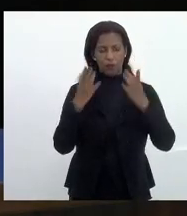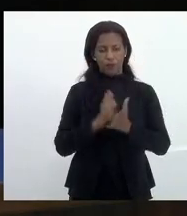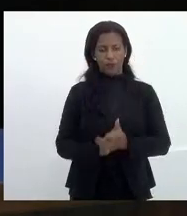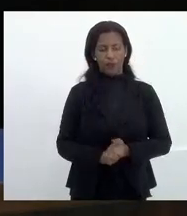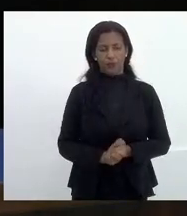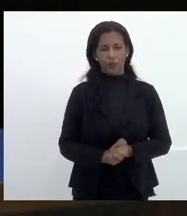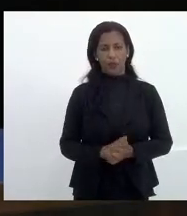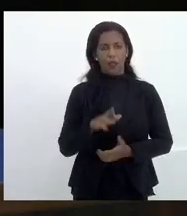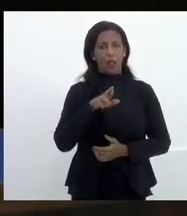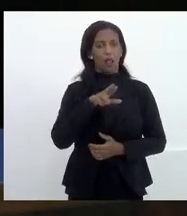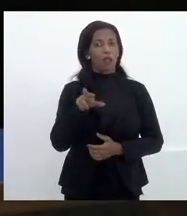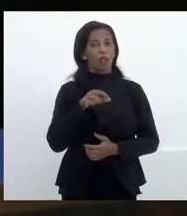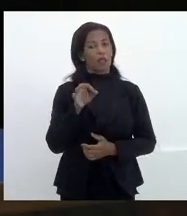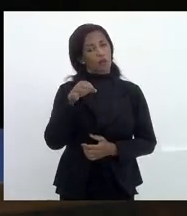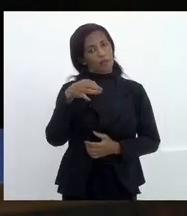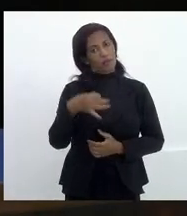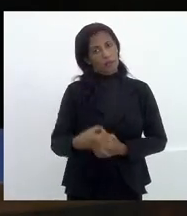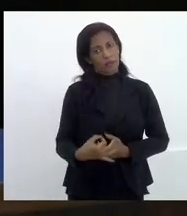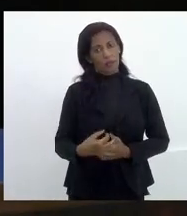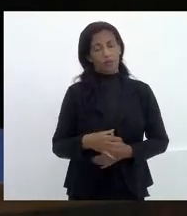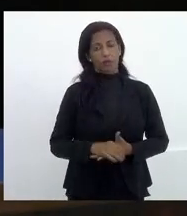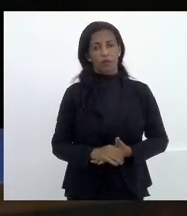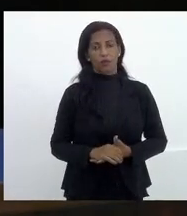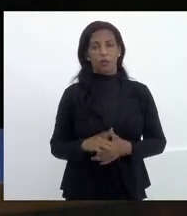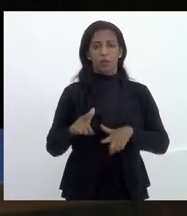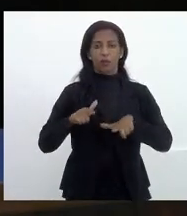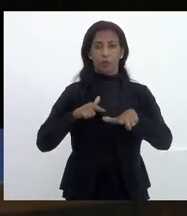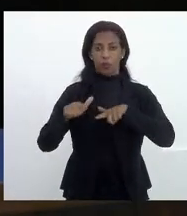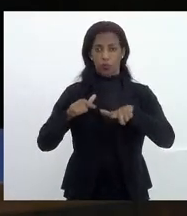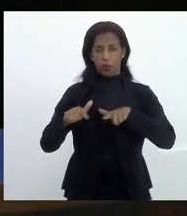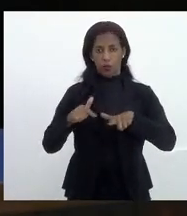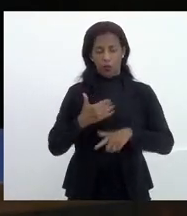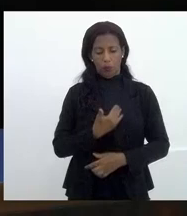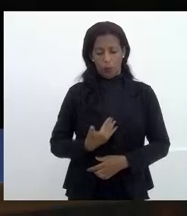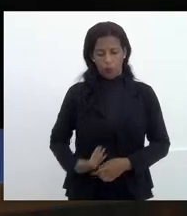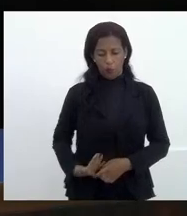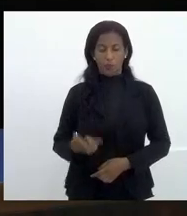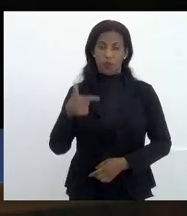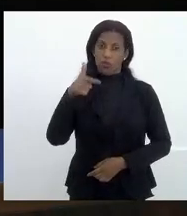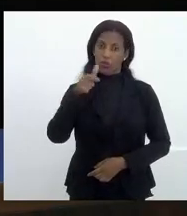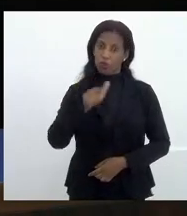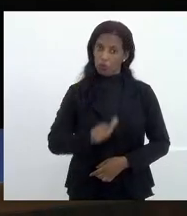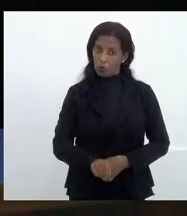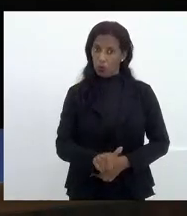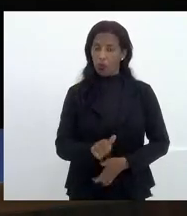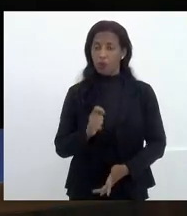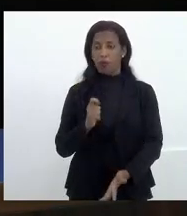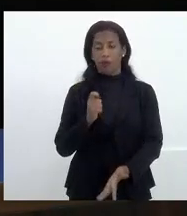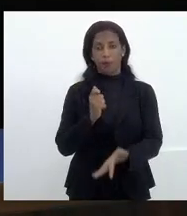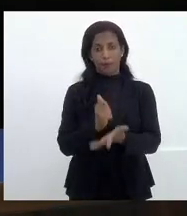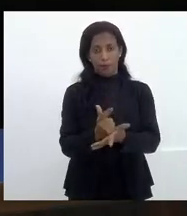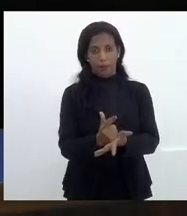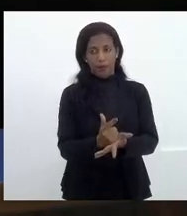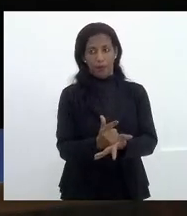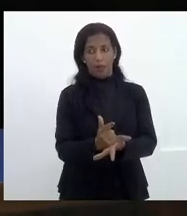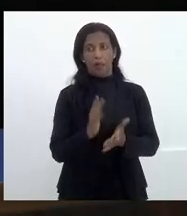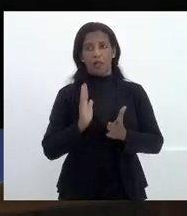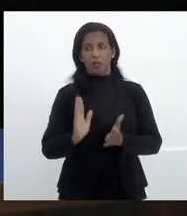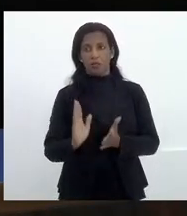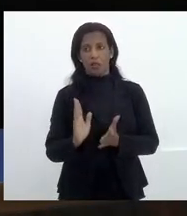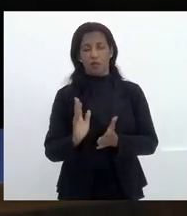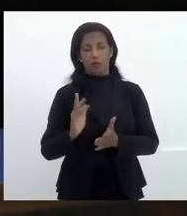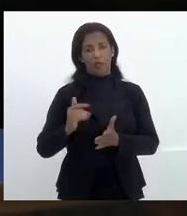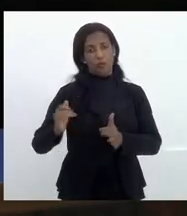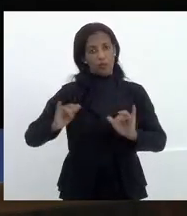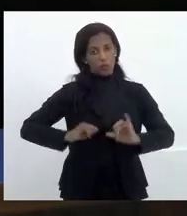injusto é muito injusto né que o servidor público seja mais uma vez penalizado já vem sendo